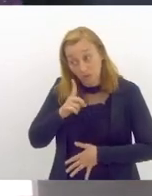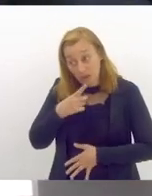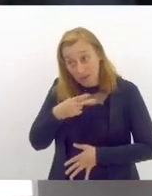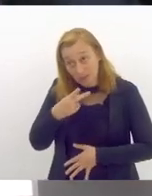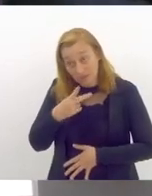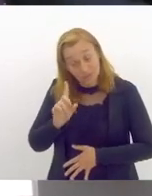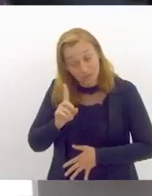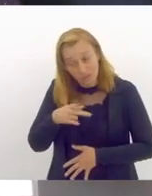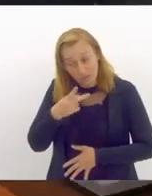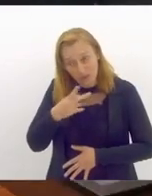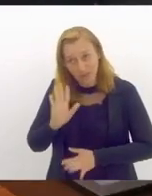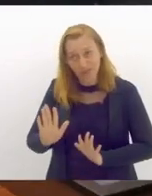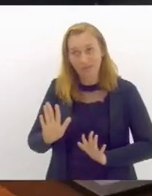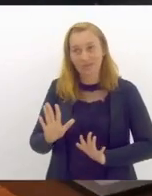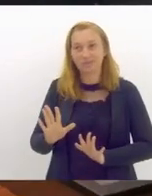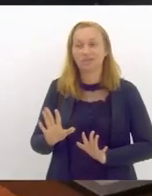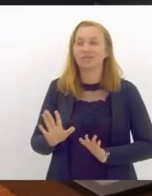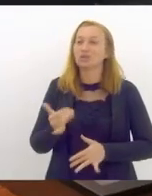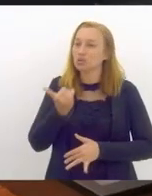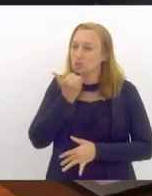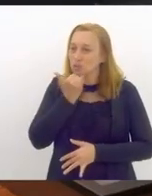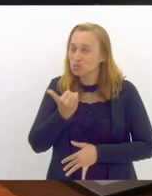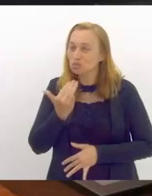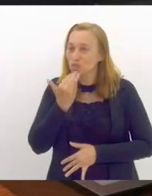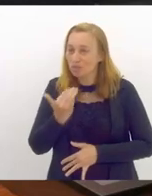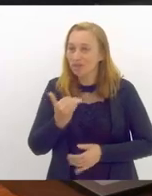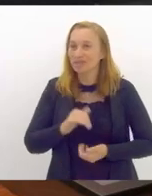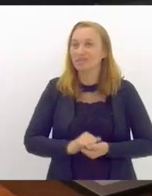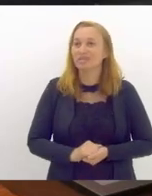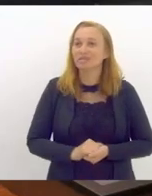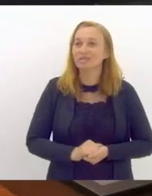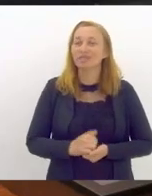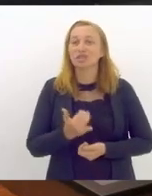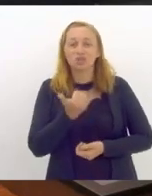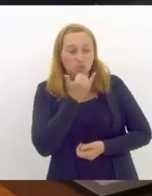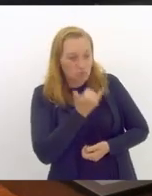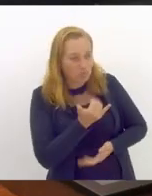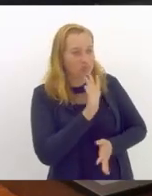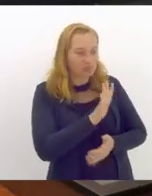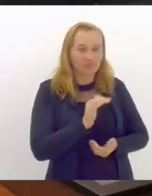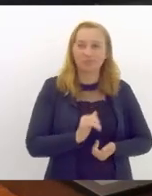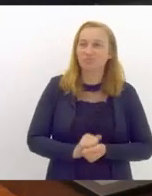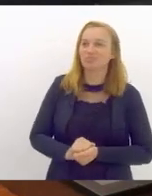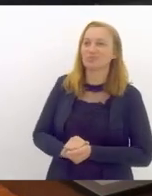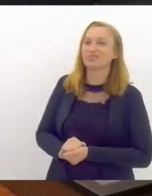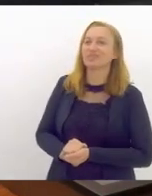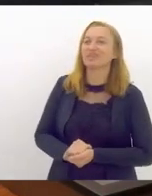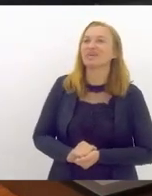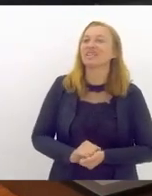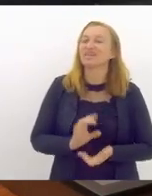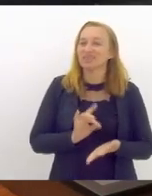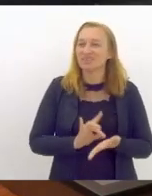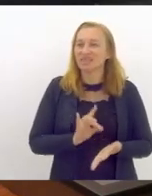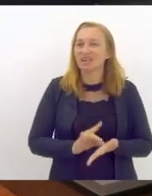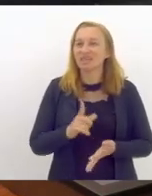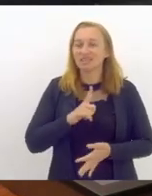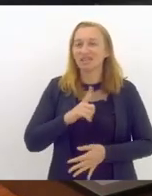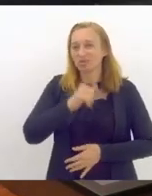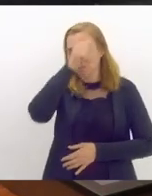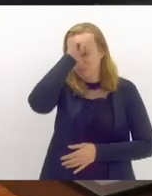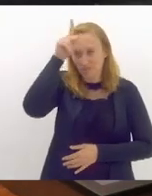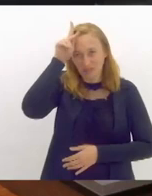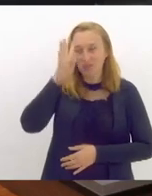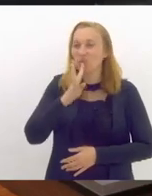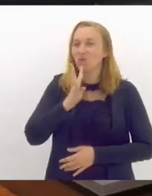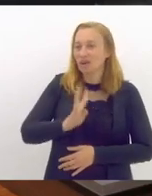não não eu peço desculpa mas mas de verdade então eu aqui tem uns prefeitos aqui que me conhece